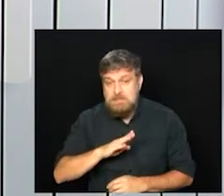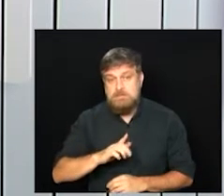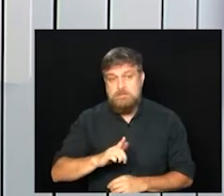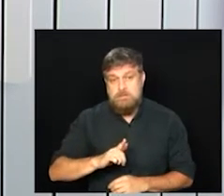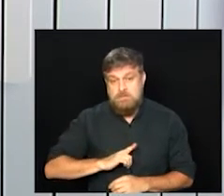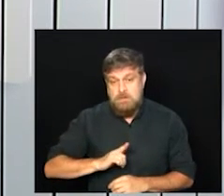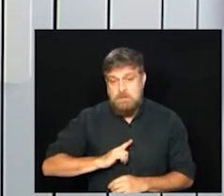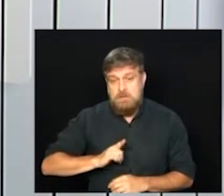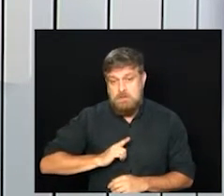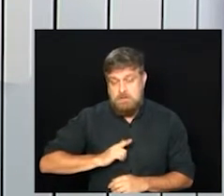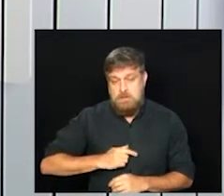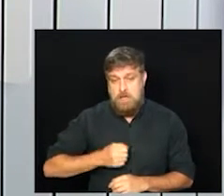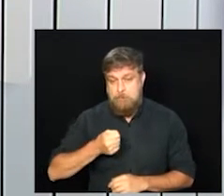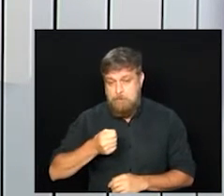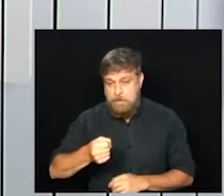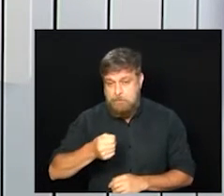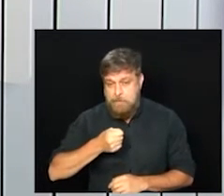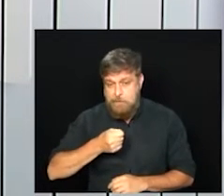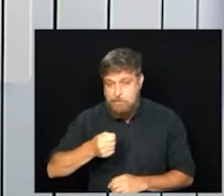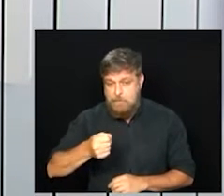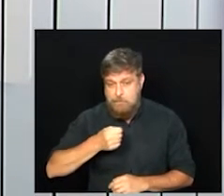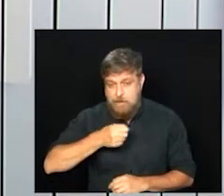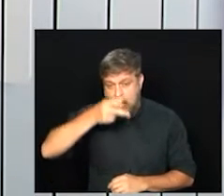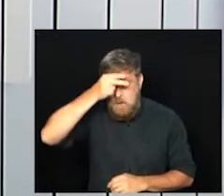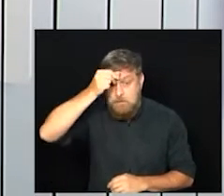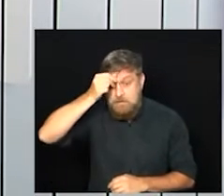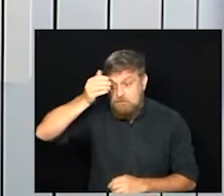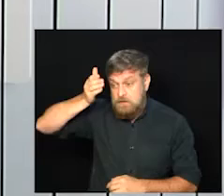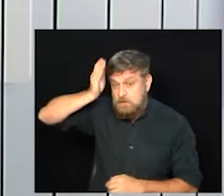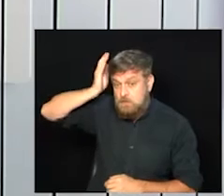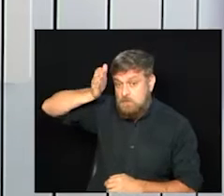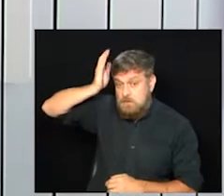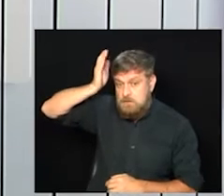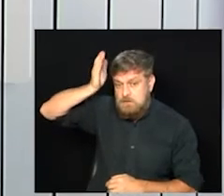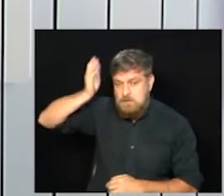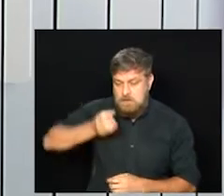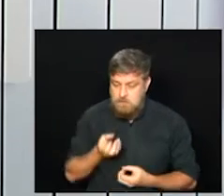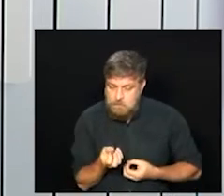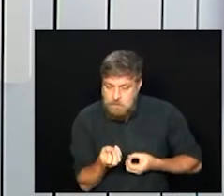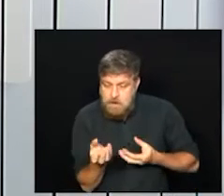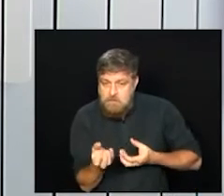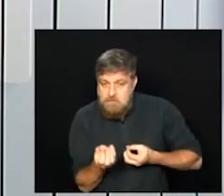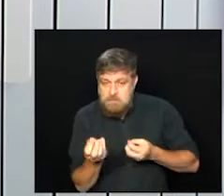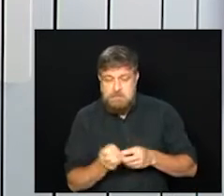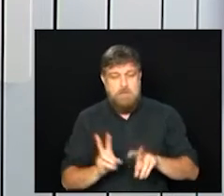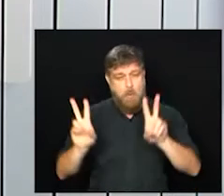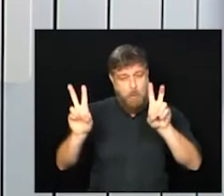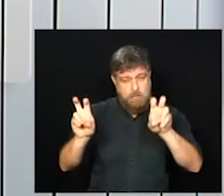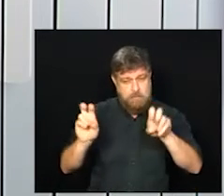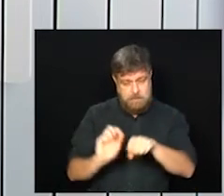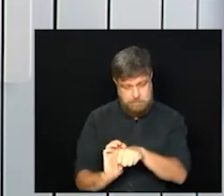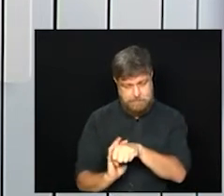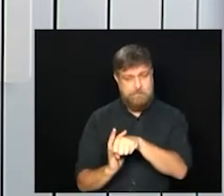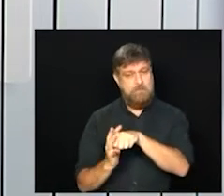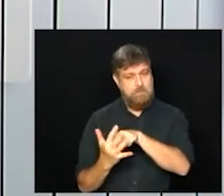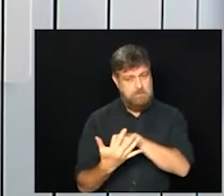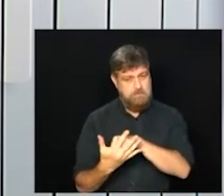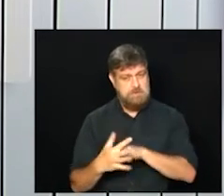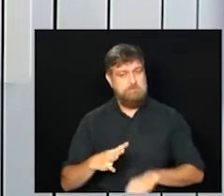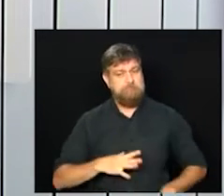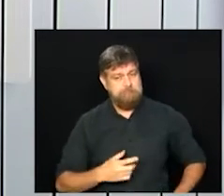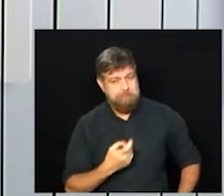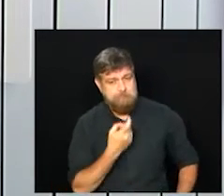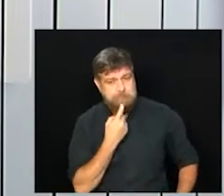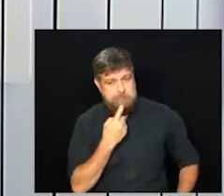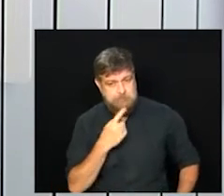13h, tem entrevista coletiva do prefeito Dário Saad com informações sobre a Covid-19 no nosso